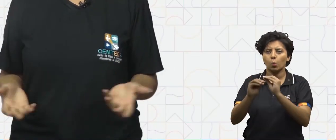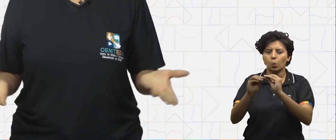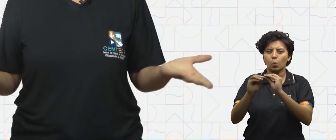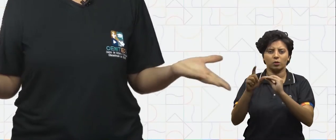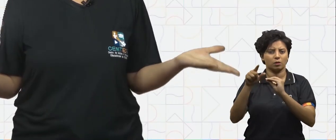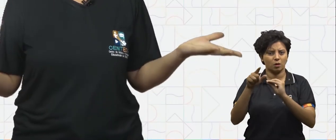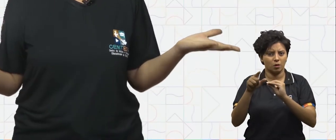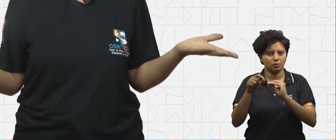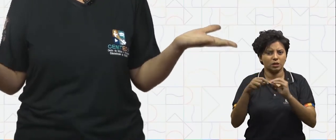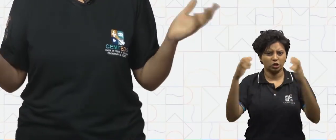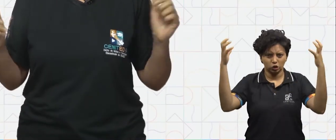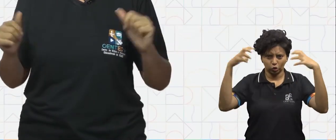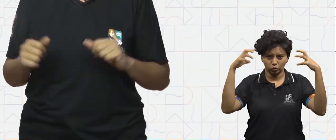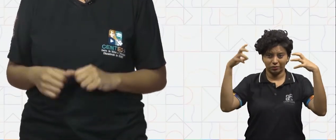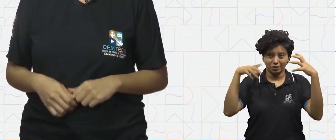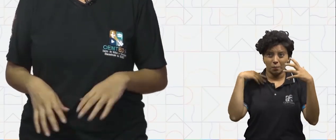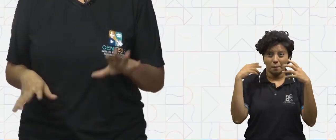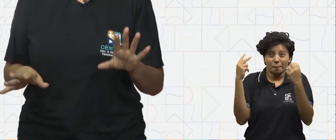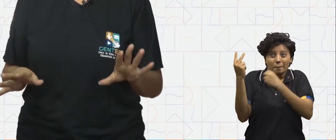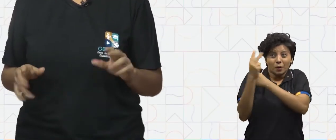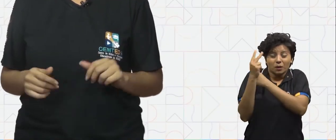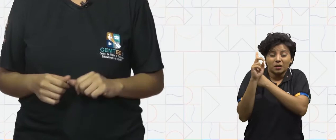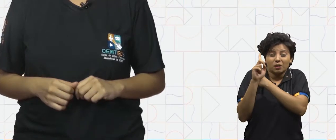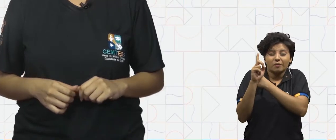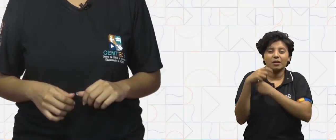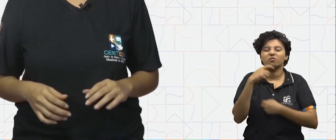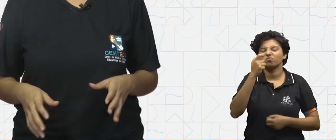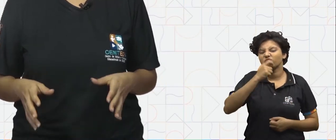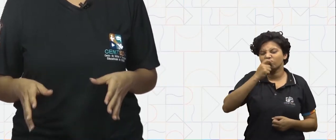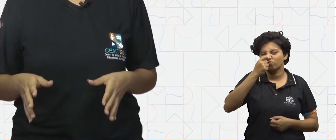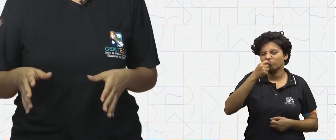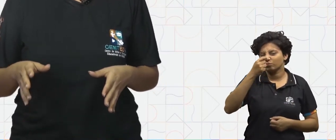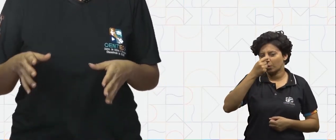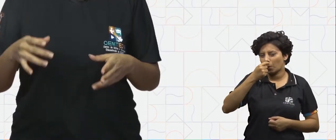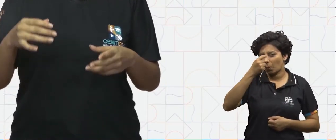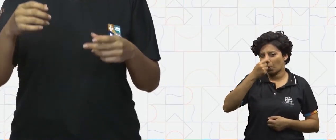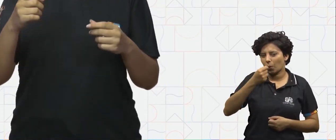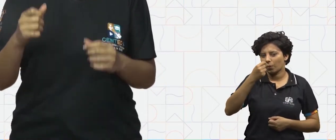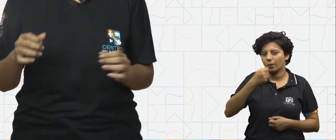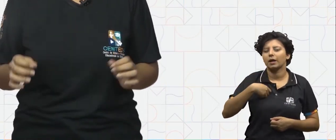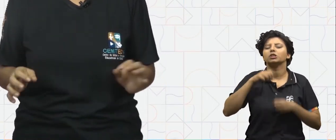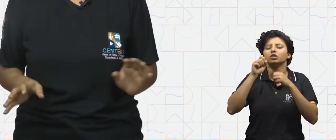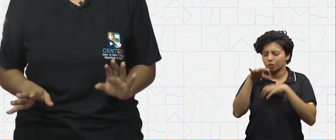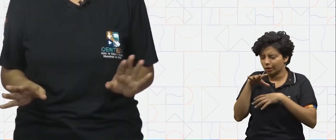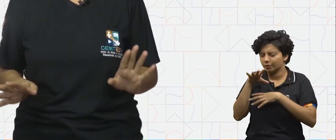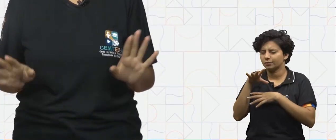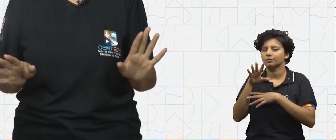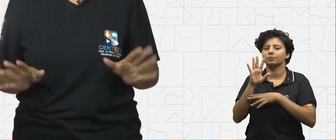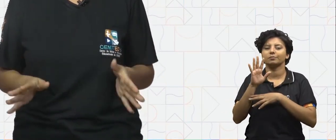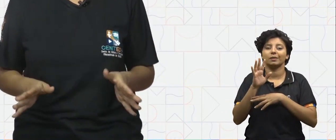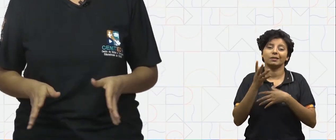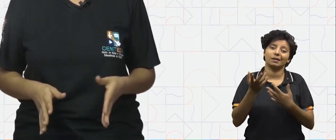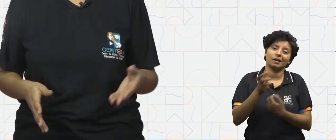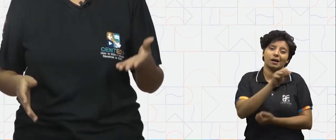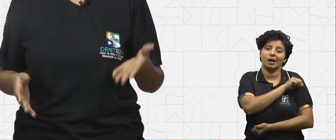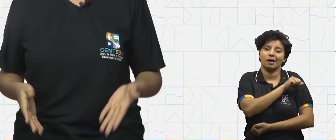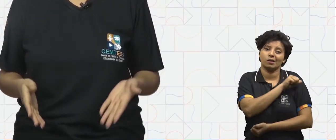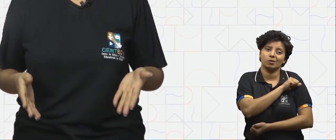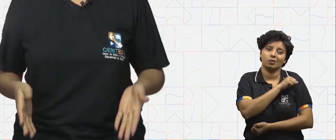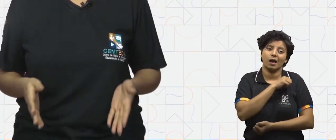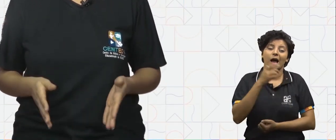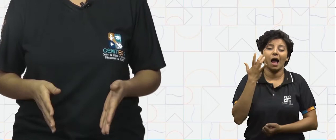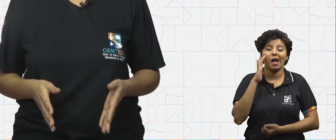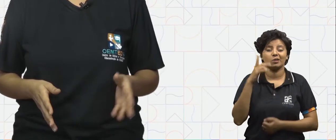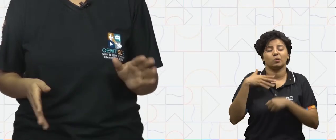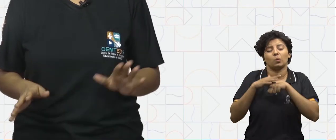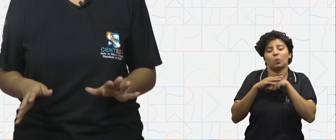Nossa, pegar aquela chuva sem me proteger me deixou um pouco resfriada. Achim! Ih, querido aluno, acho